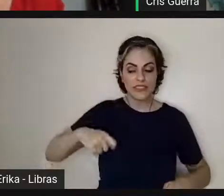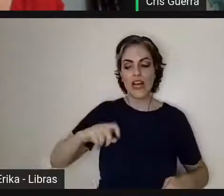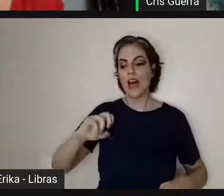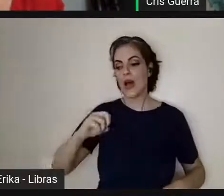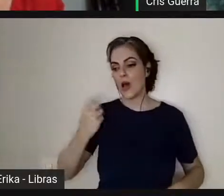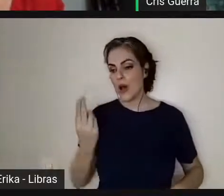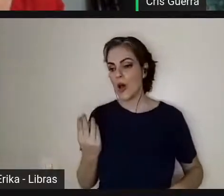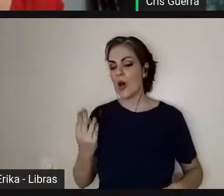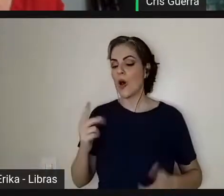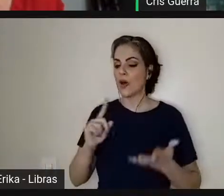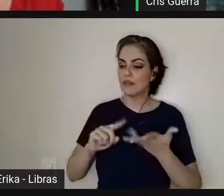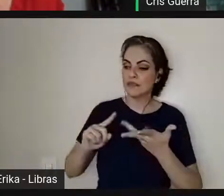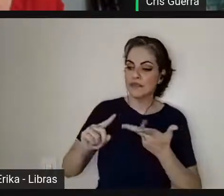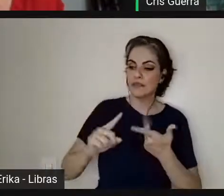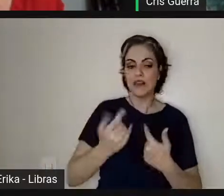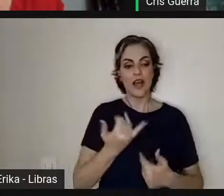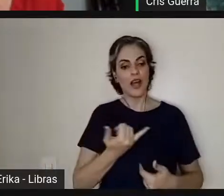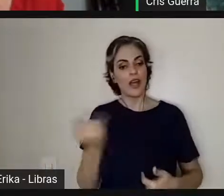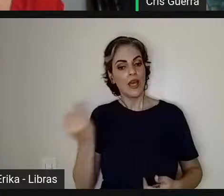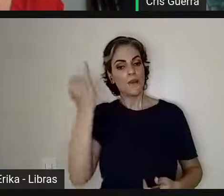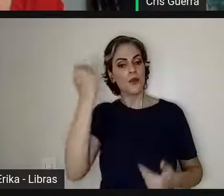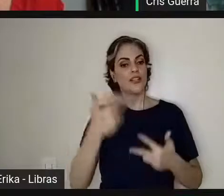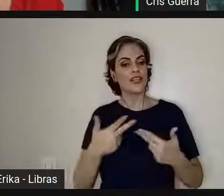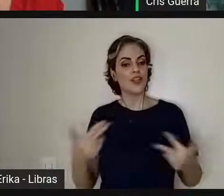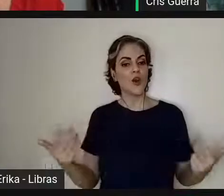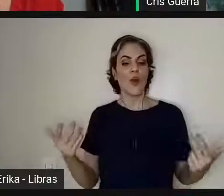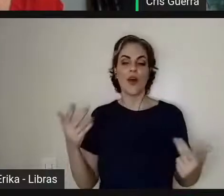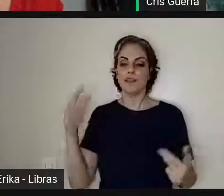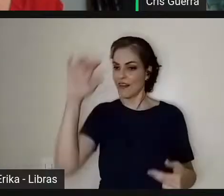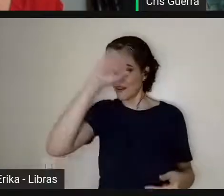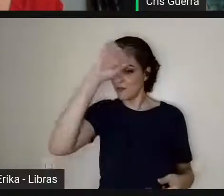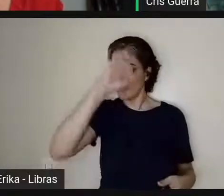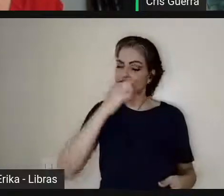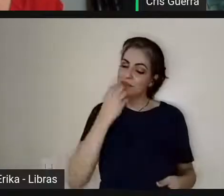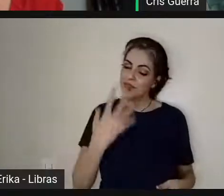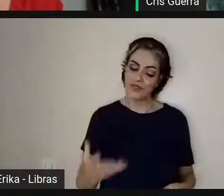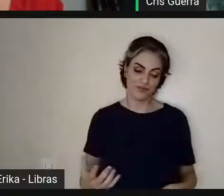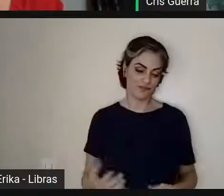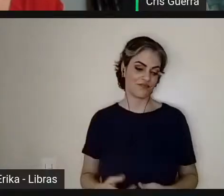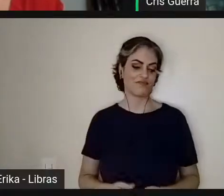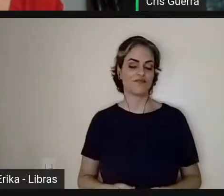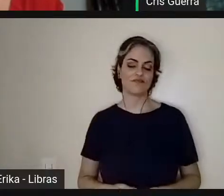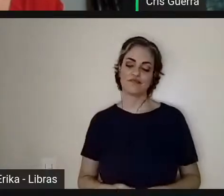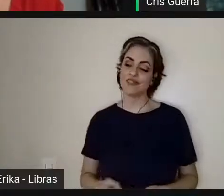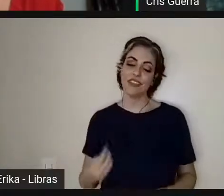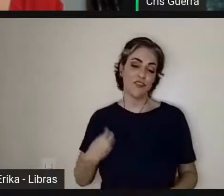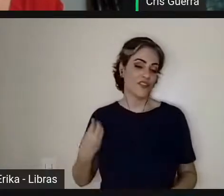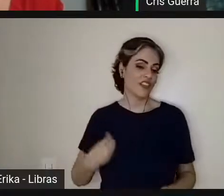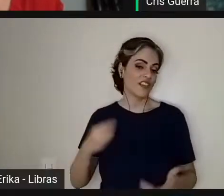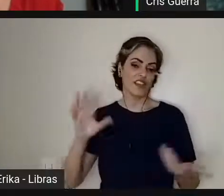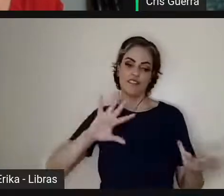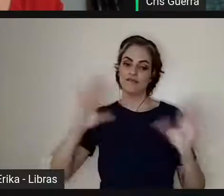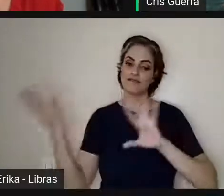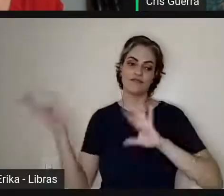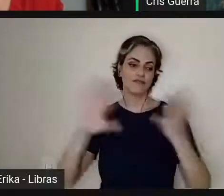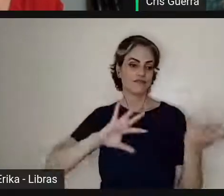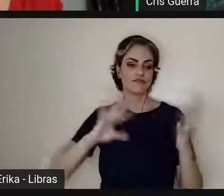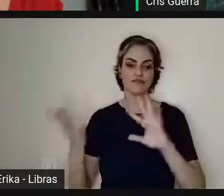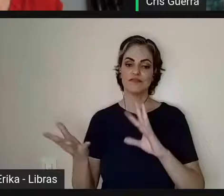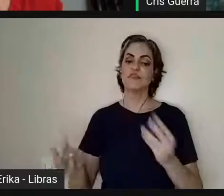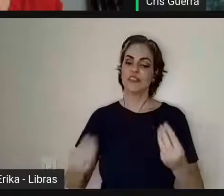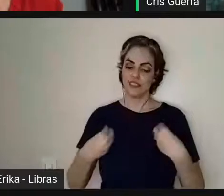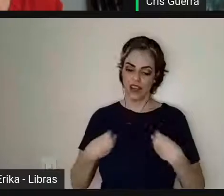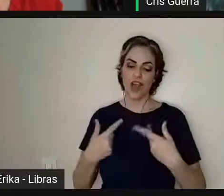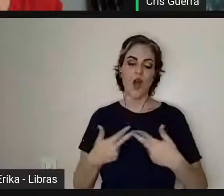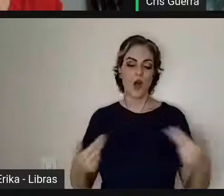os pontos turísticos importantes, né? Então, eu acho que os reveses da vida acabam trazendo coisas boas também. A gente é